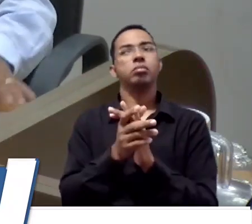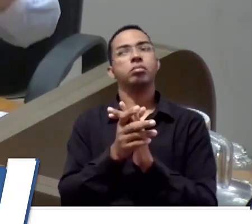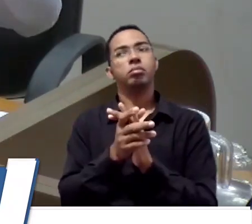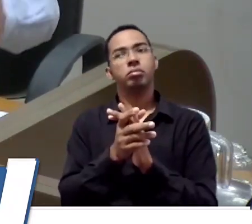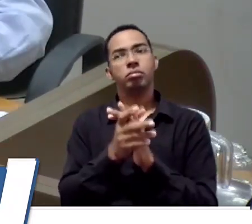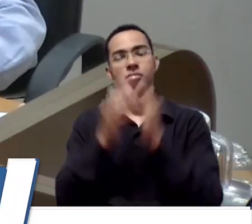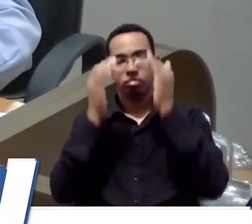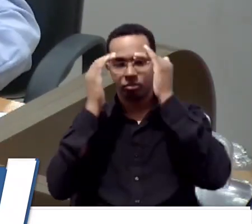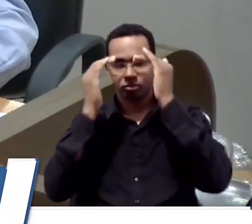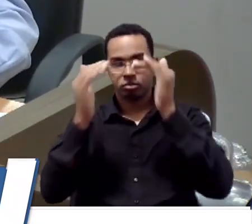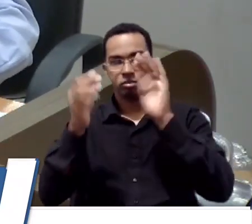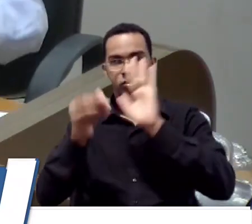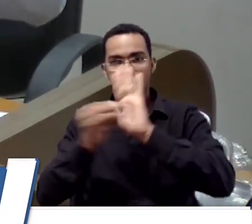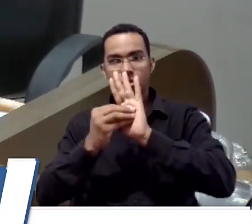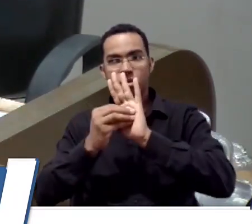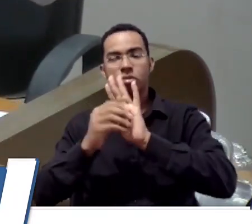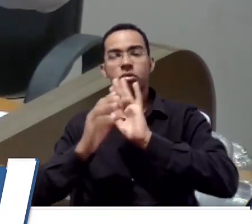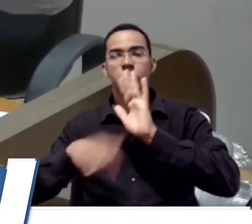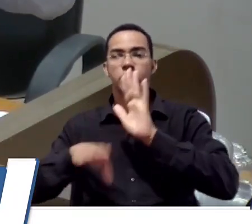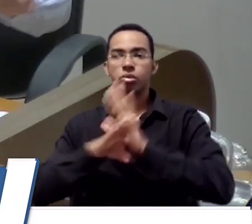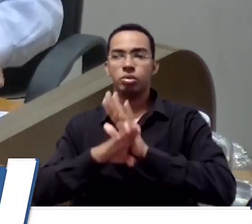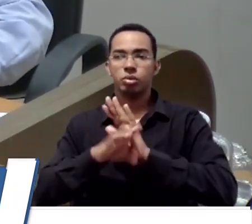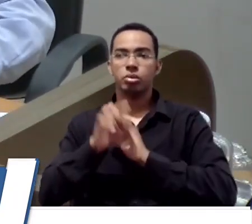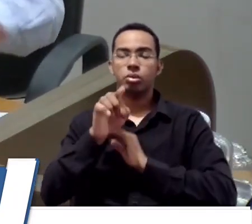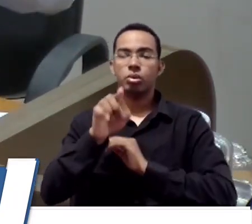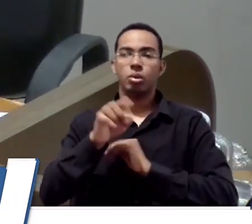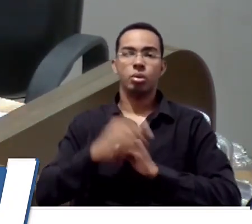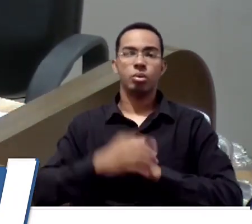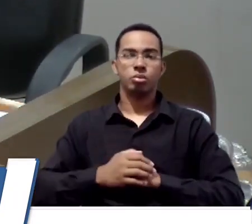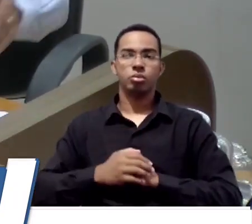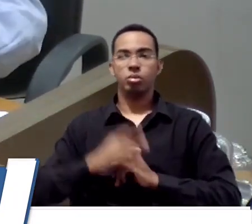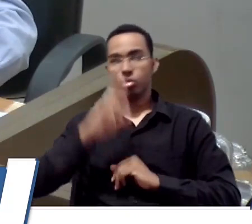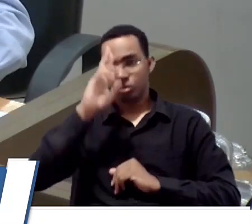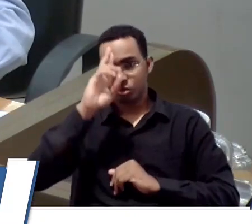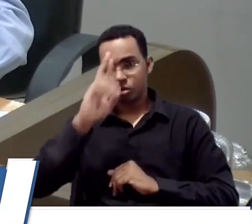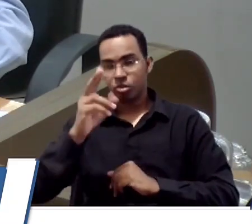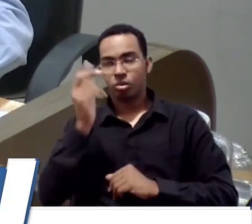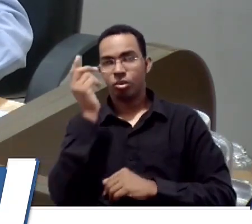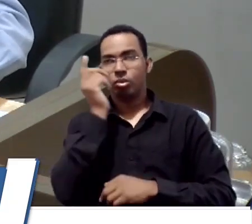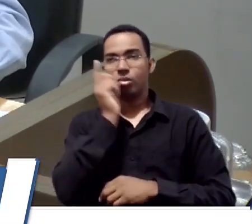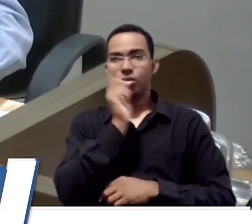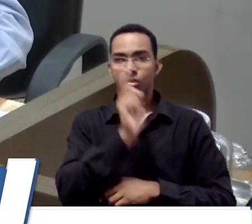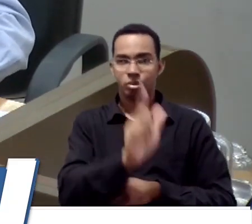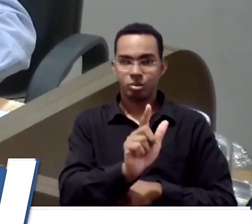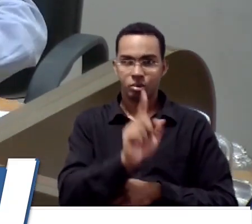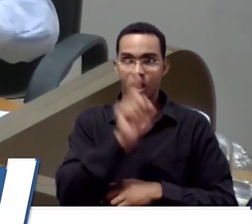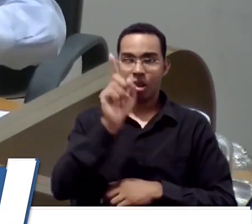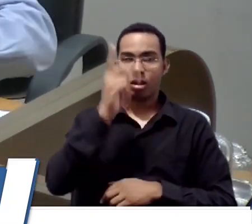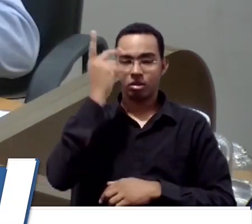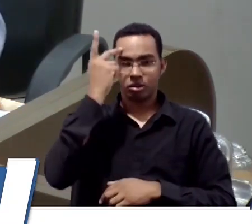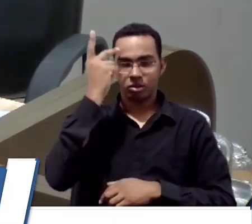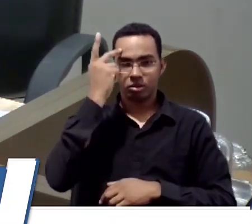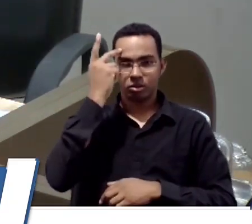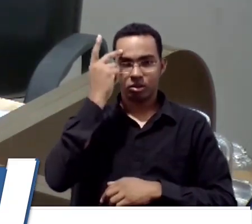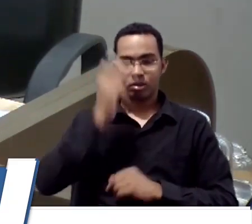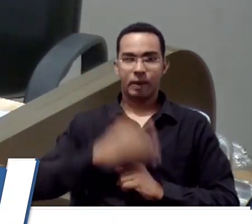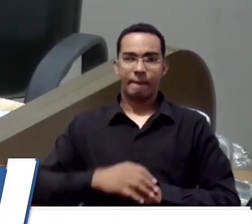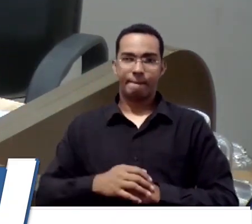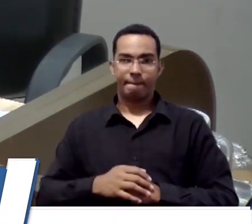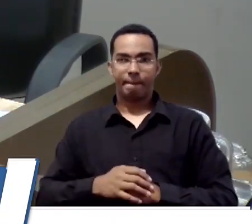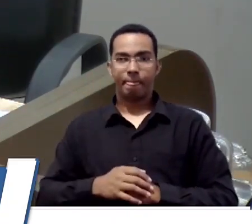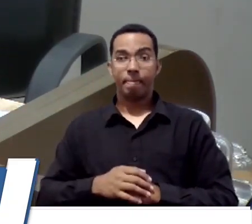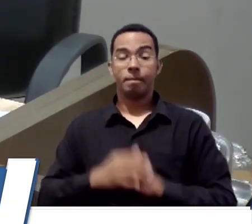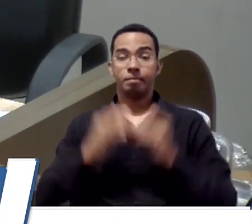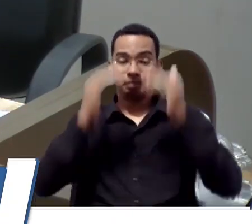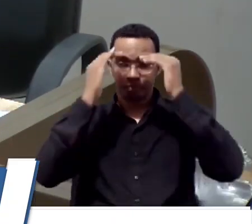respeito dessa emenda que veio, que foi Vossa Excelência que conseguiu essa emenda lá em São Paulo. Então, a respeito